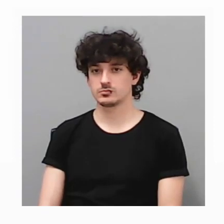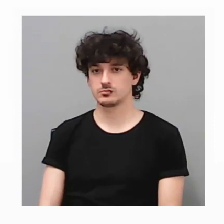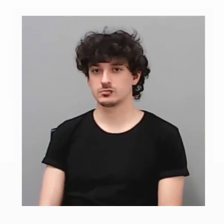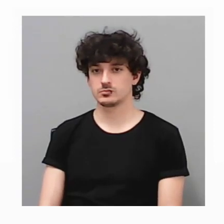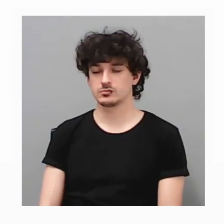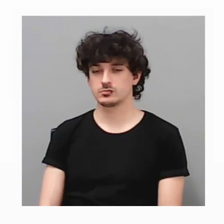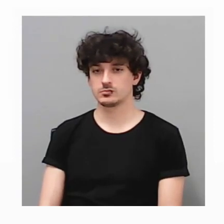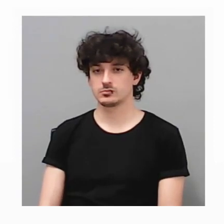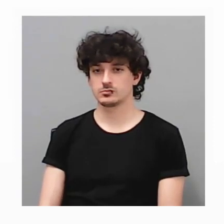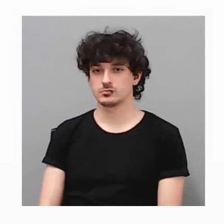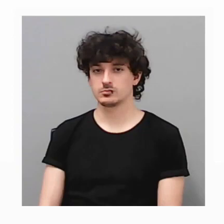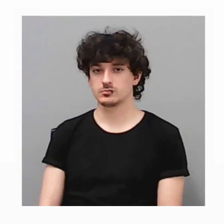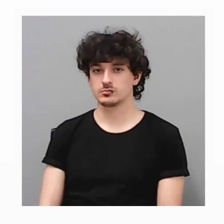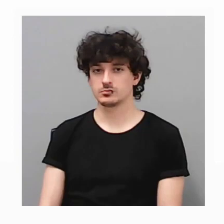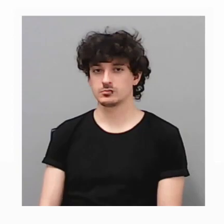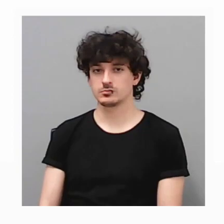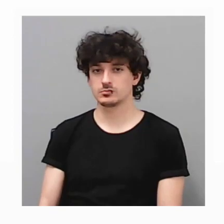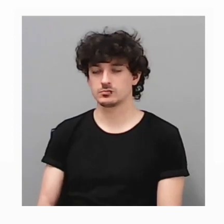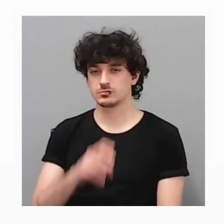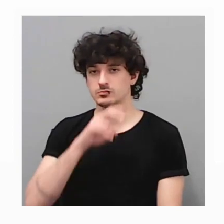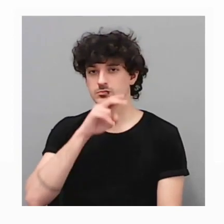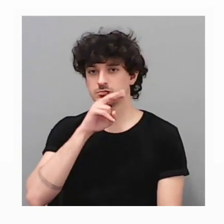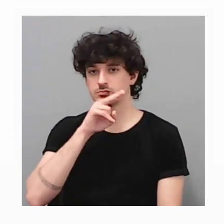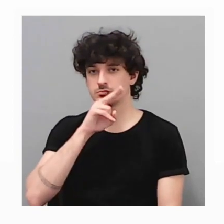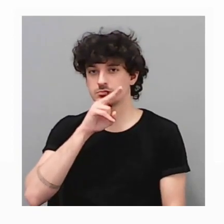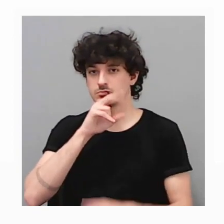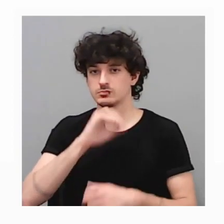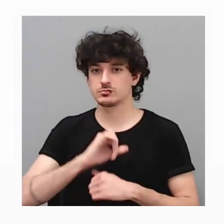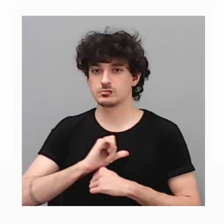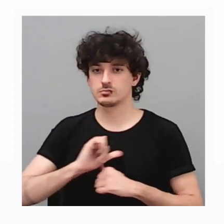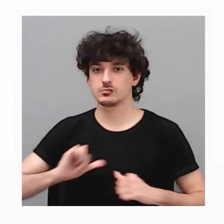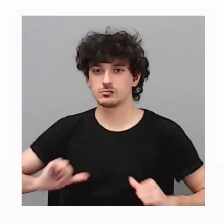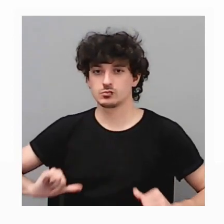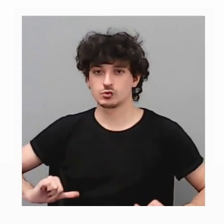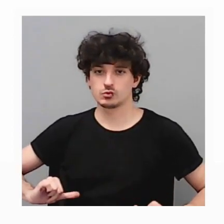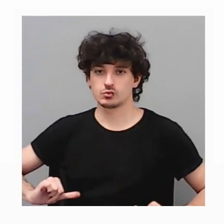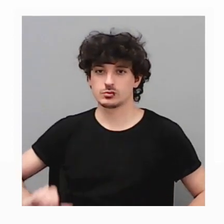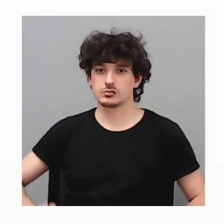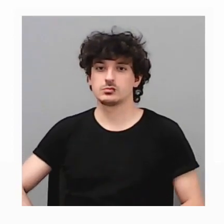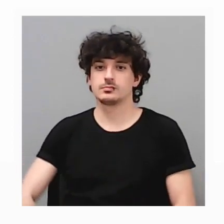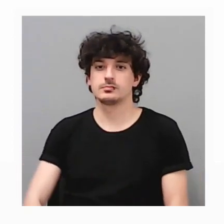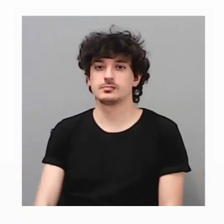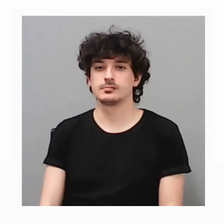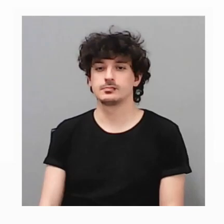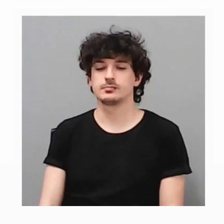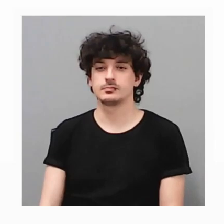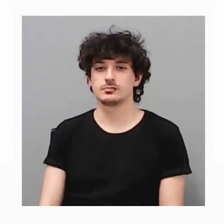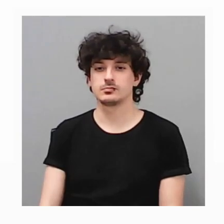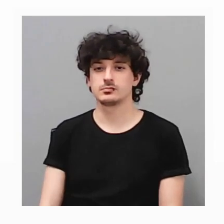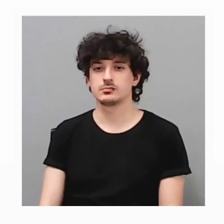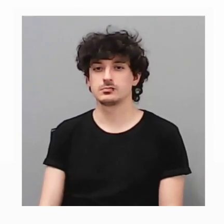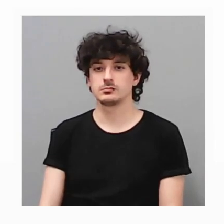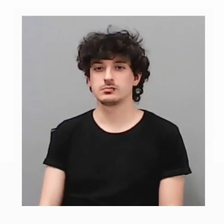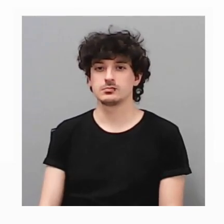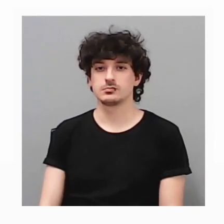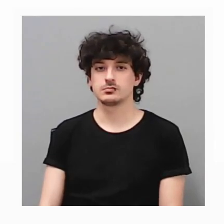ficar apenas pelos resultados imediatos, como o número de pessoas atingidas ou o número de atividades desenvolvidas, mas ir um pouco mais além na